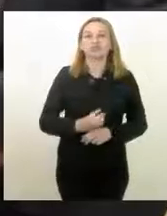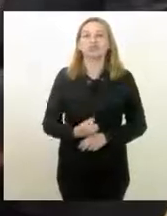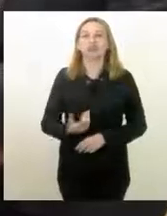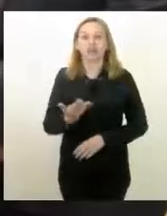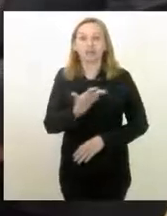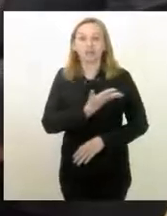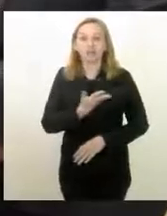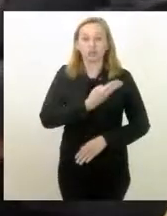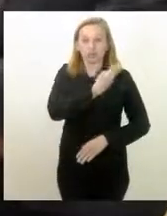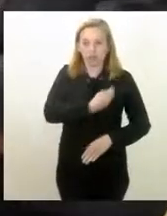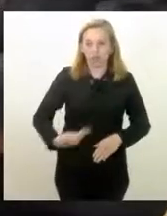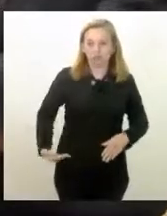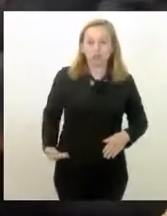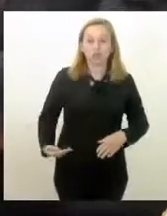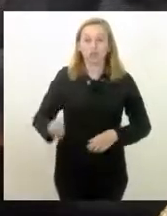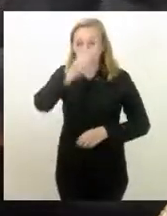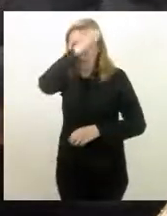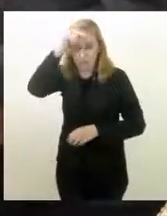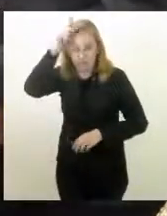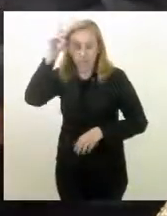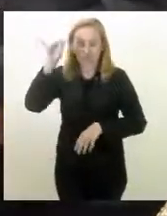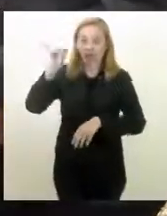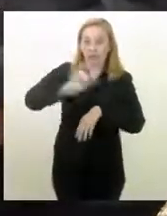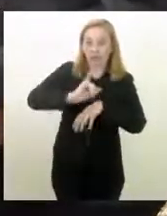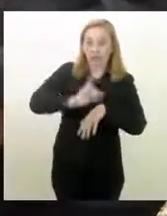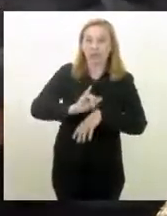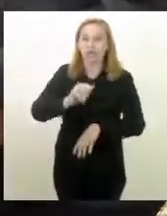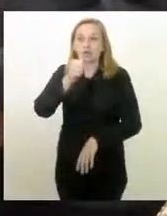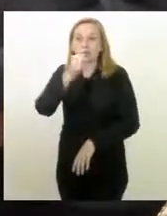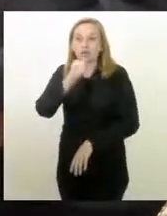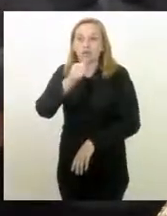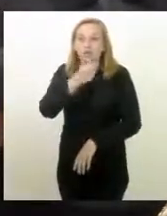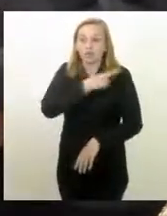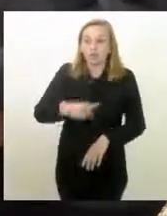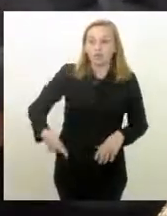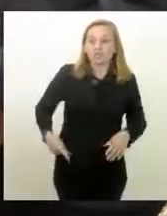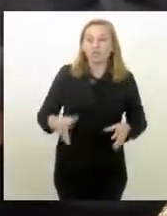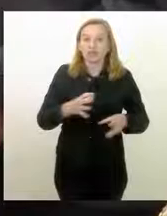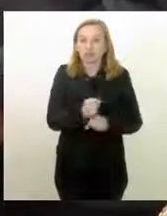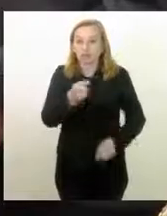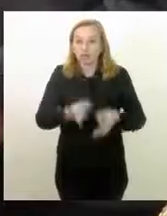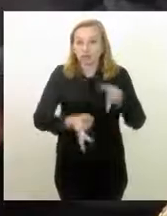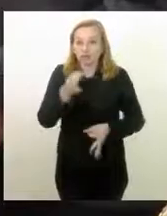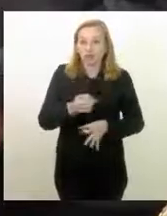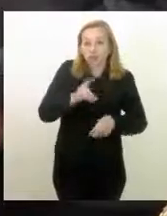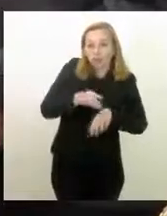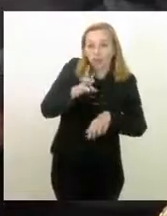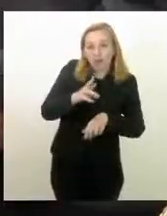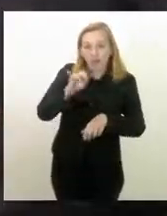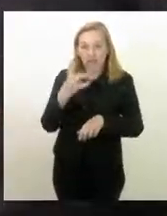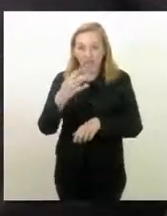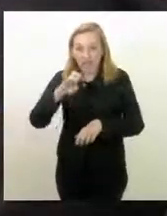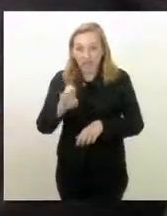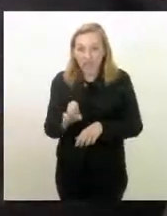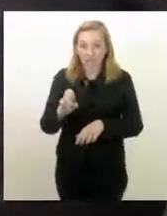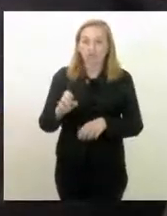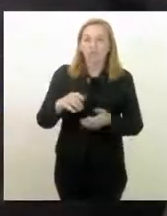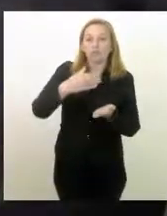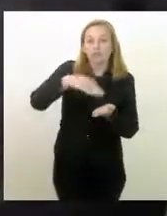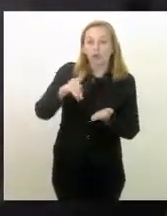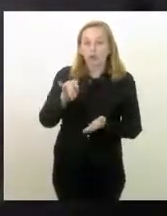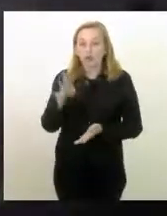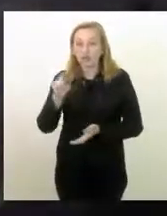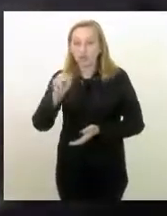nosso governador, do prefeito da capital, do presidente do Tribunal de Justiça, doutor Henrique, do